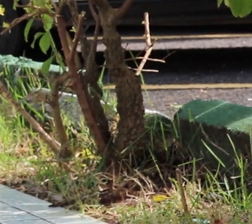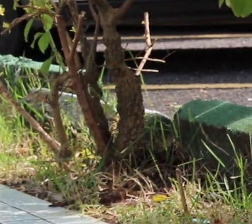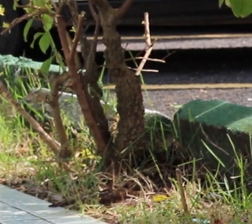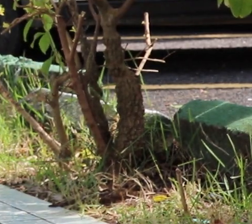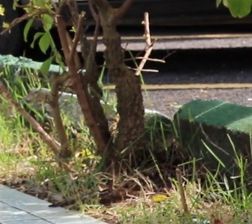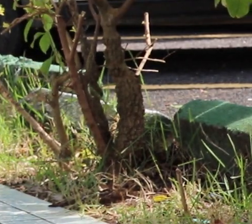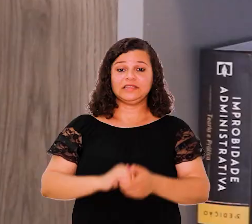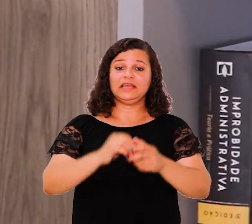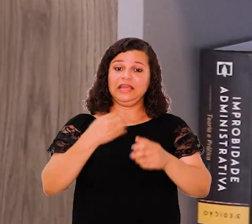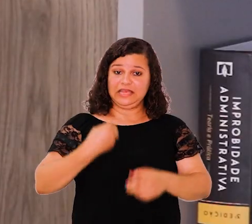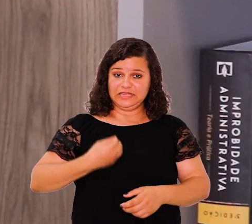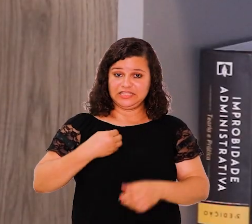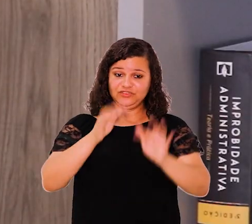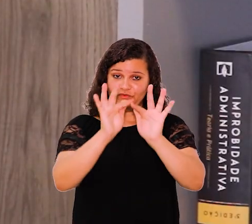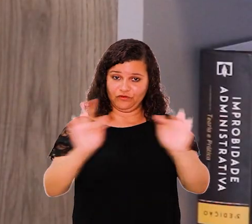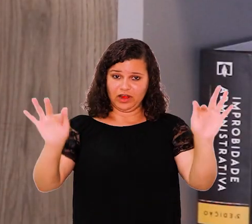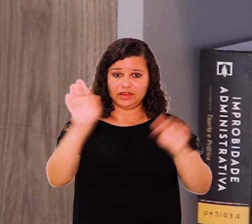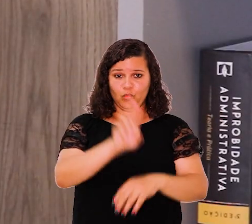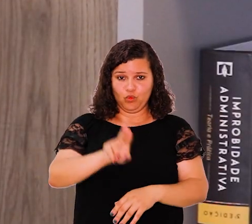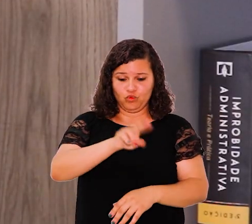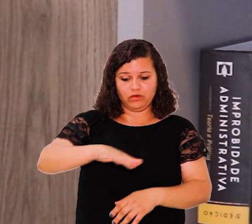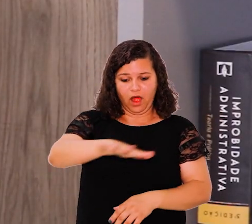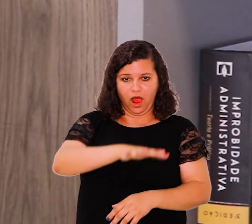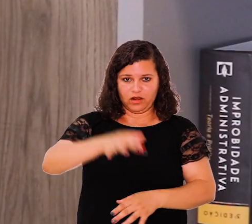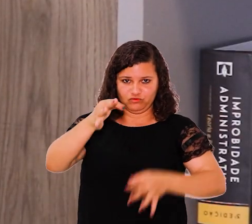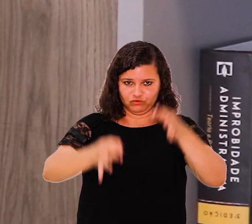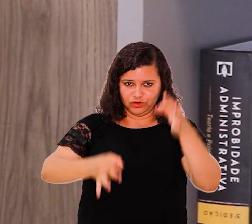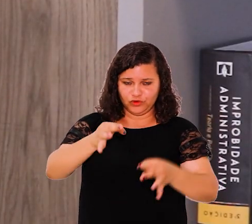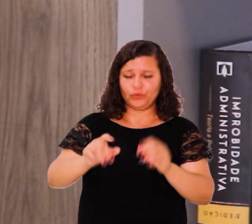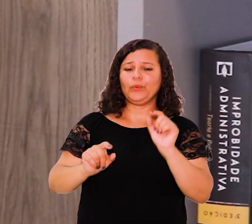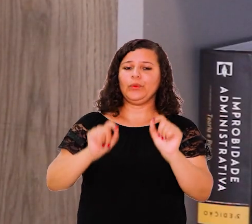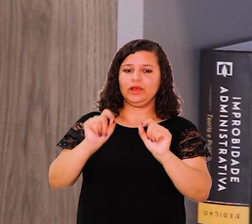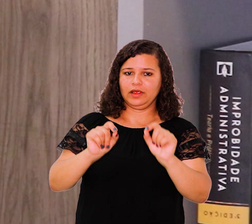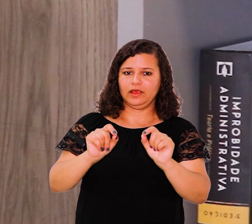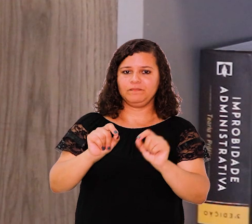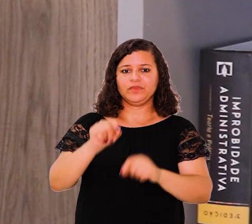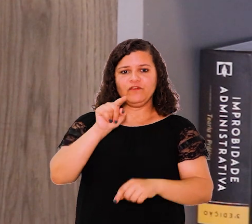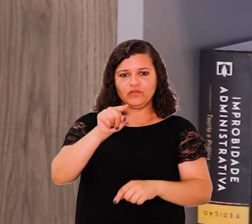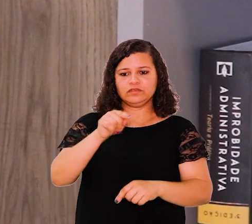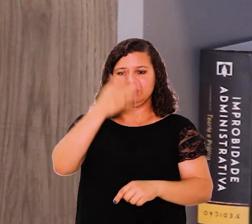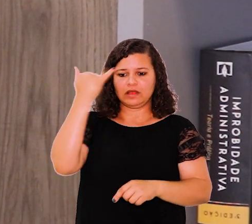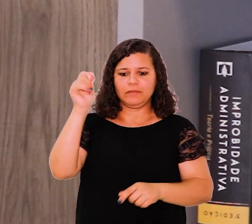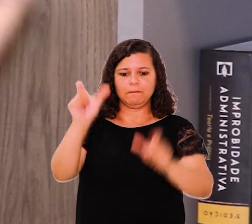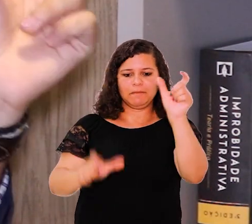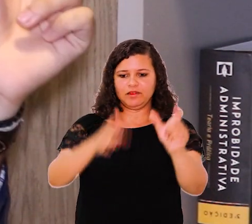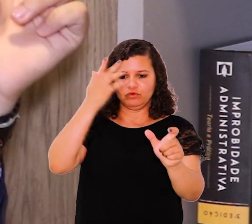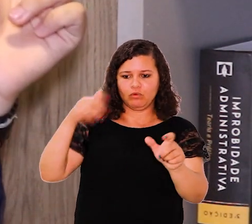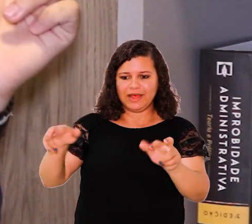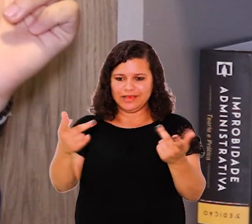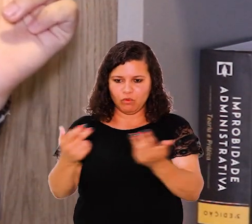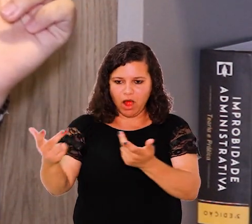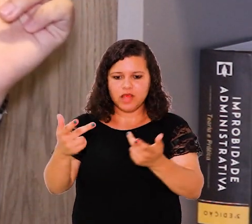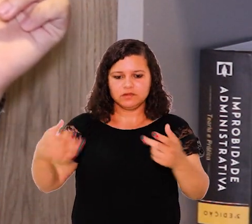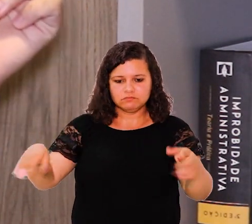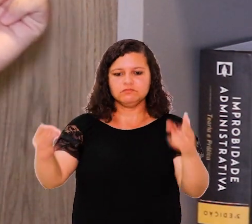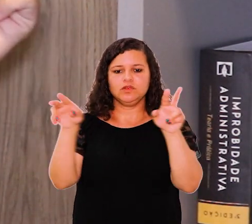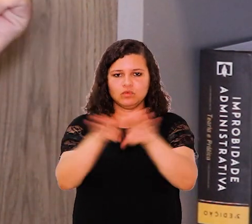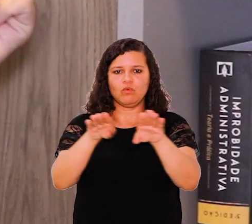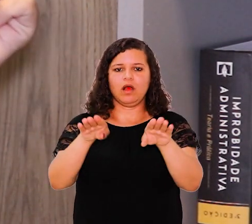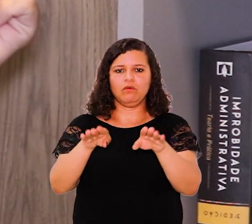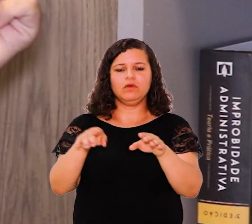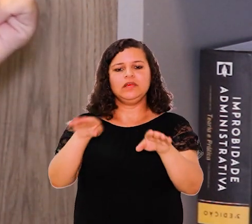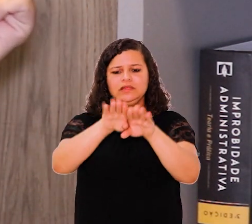amigo também. Existe uma frase muito utilizada no meio jurídico que é justamente você tratar os iguais como os iguais e